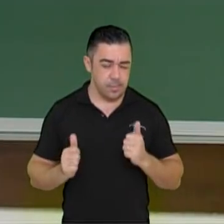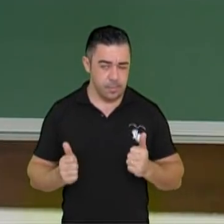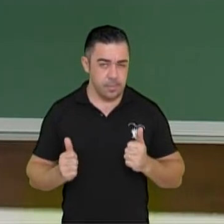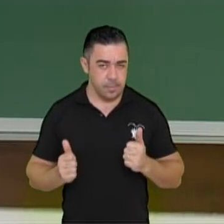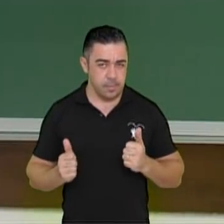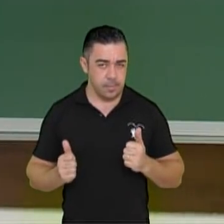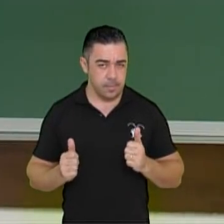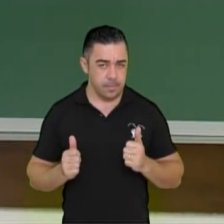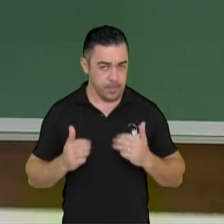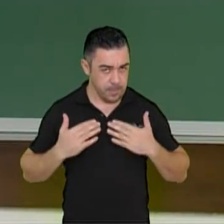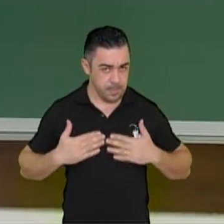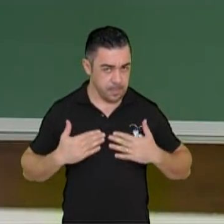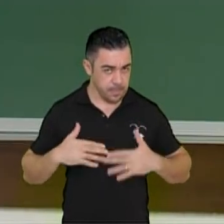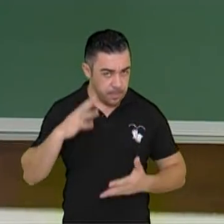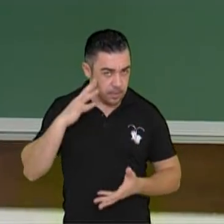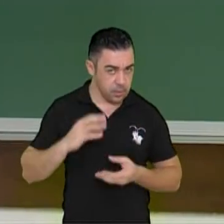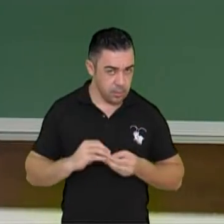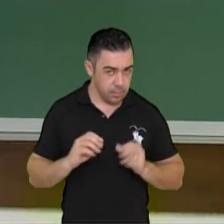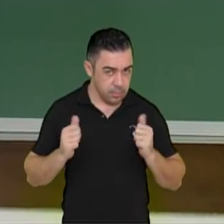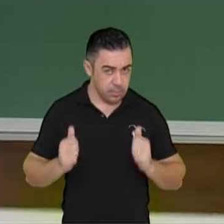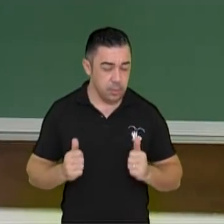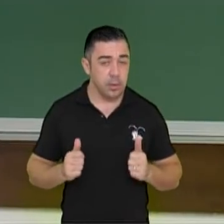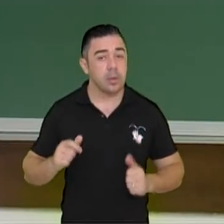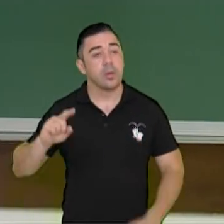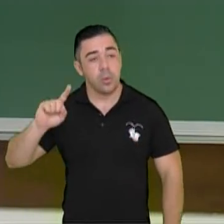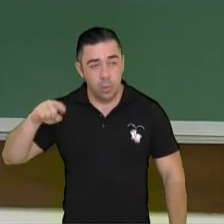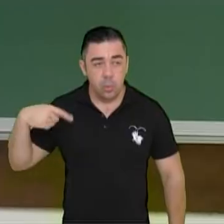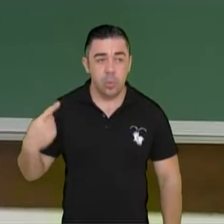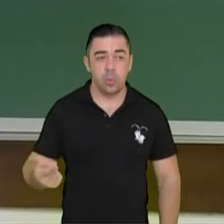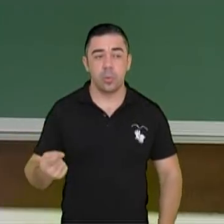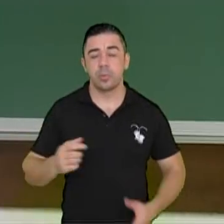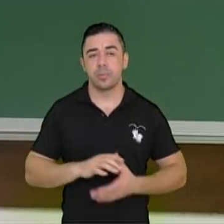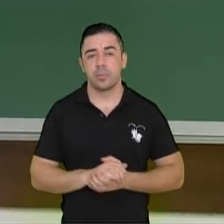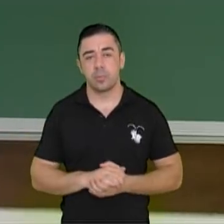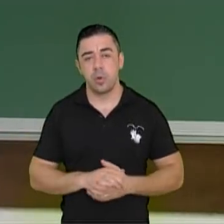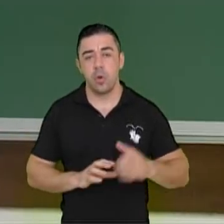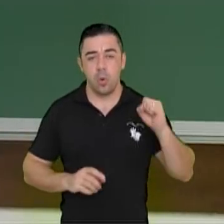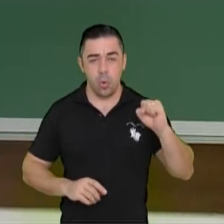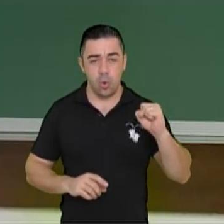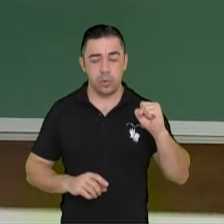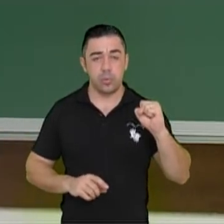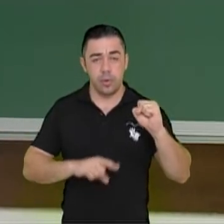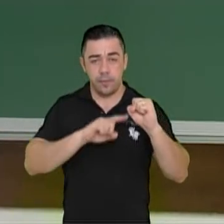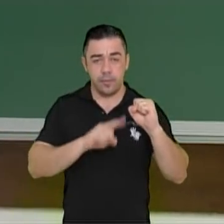5.901%. Tranquilo? E mais um pouquinho então ali, ó. Tenho